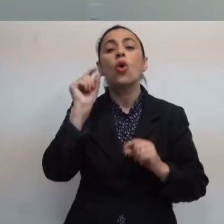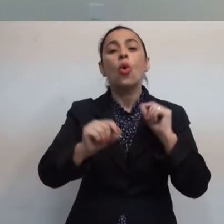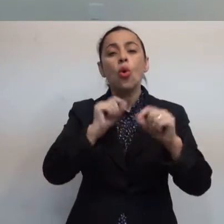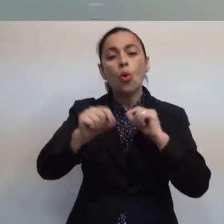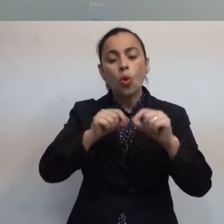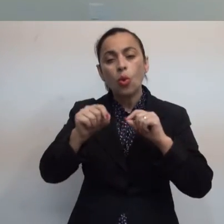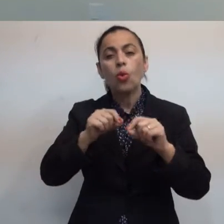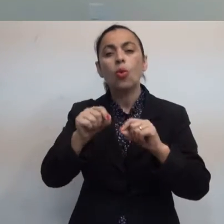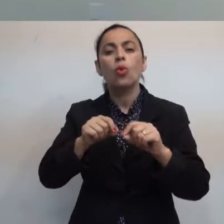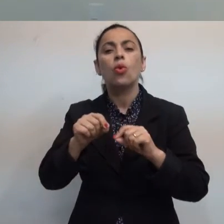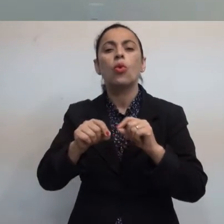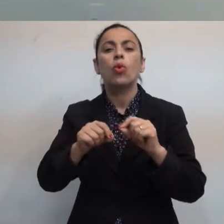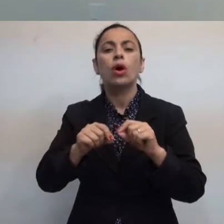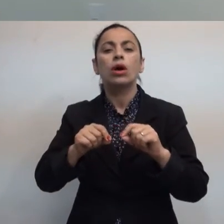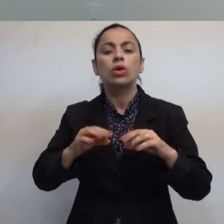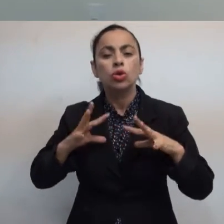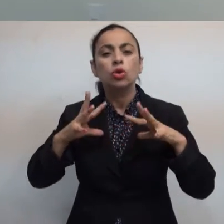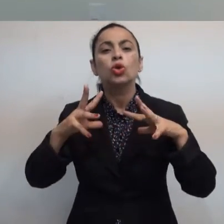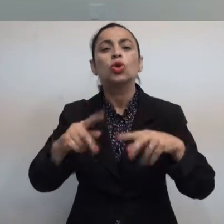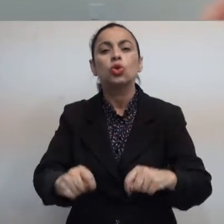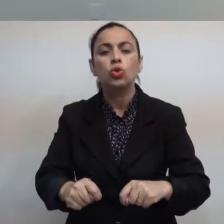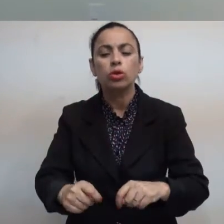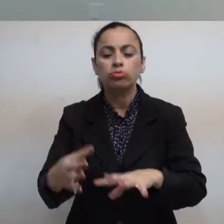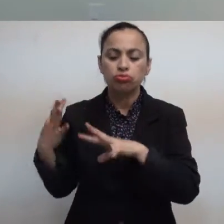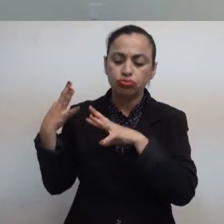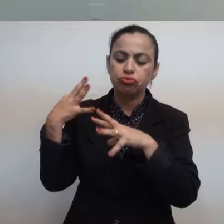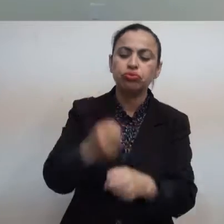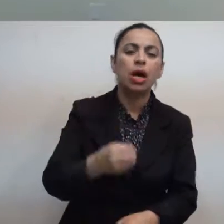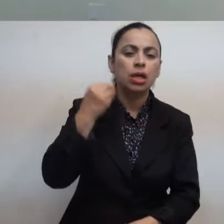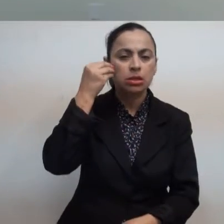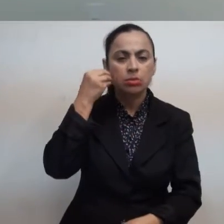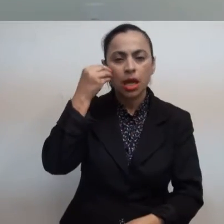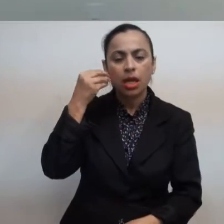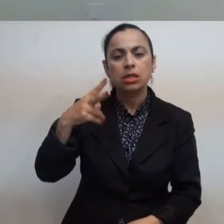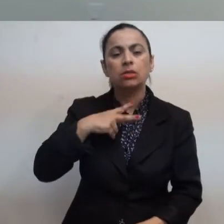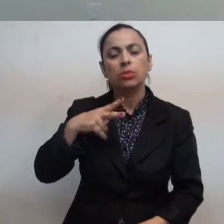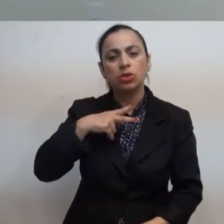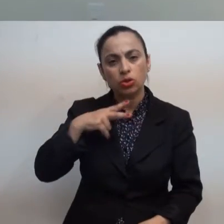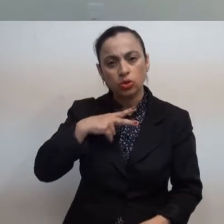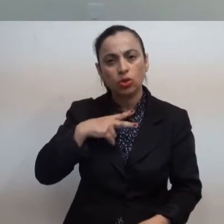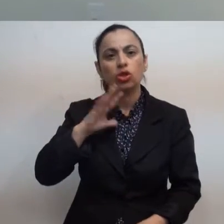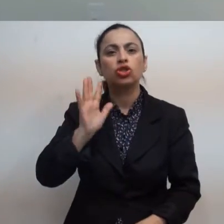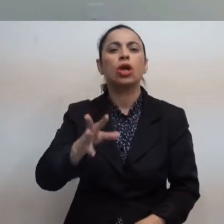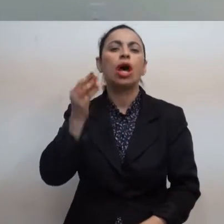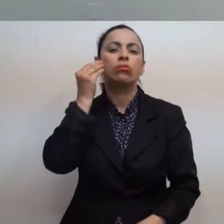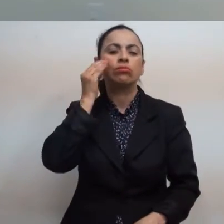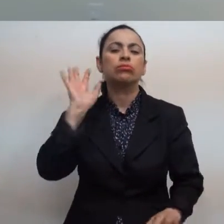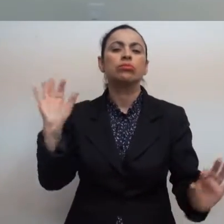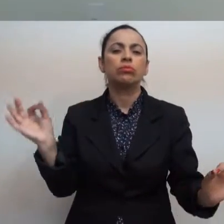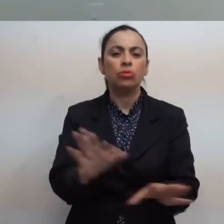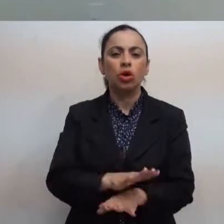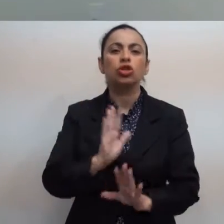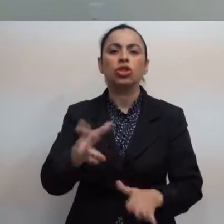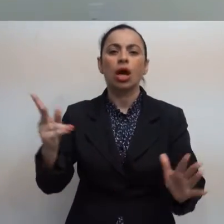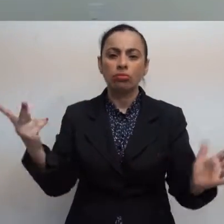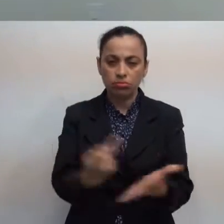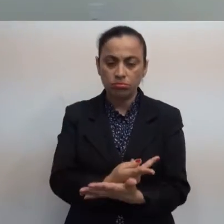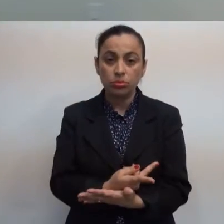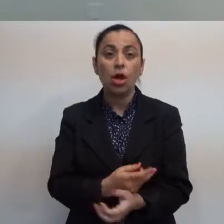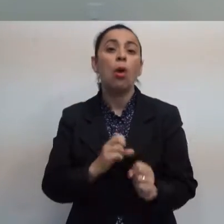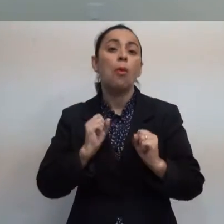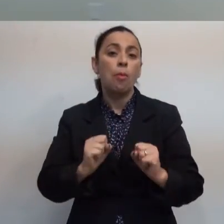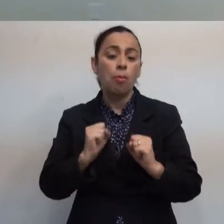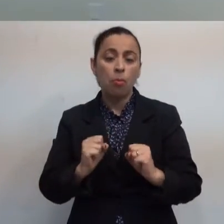vivências, o que fiz todo esse aglomerado de experiências pessoais já vividas,